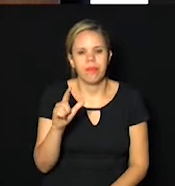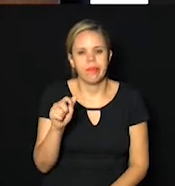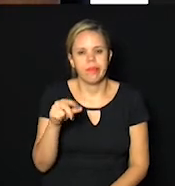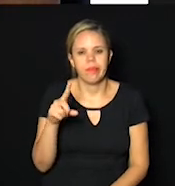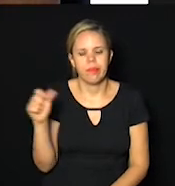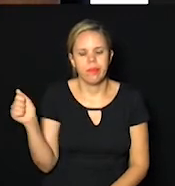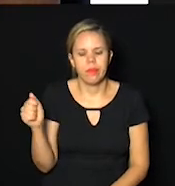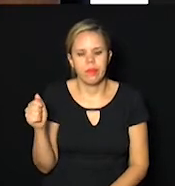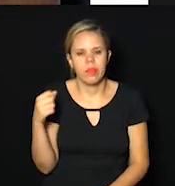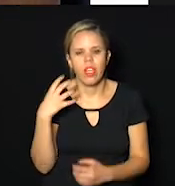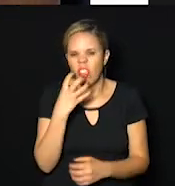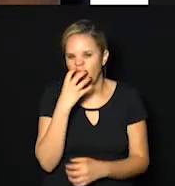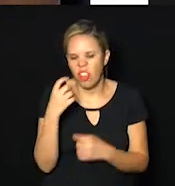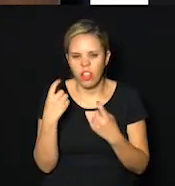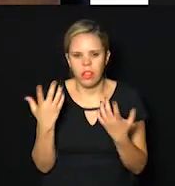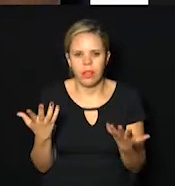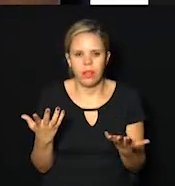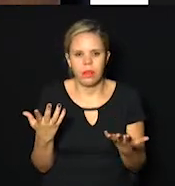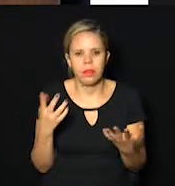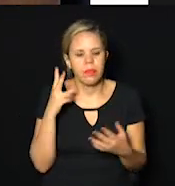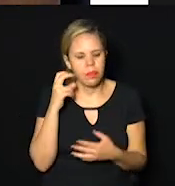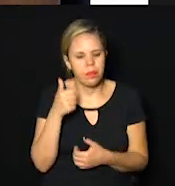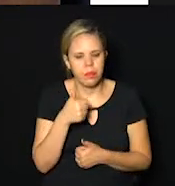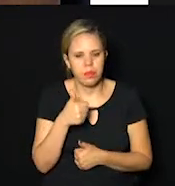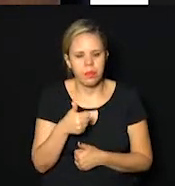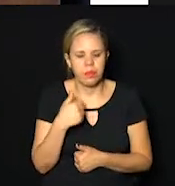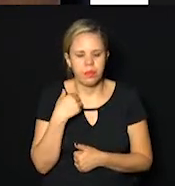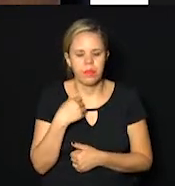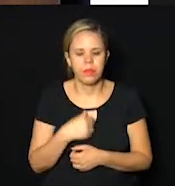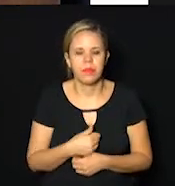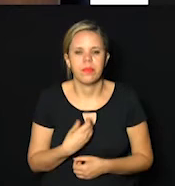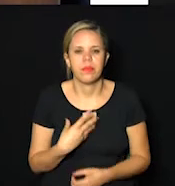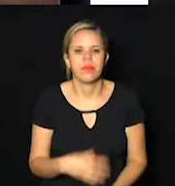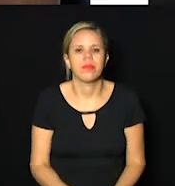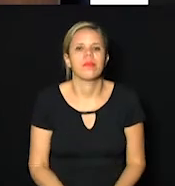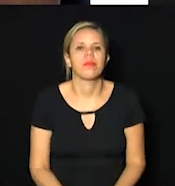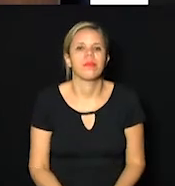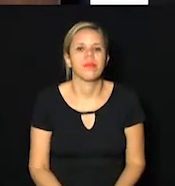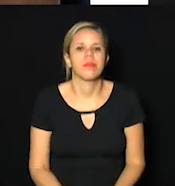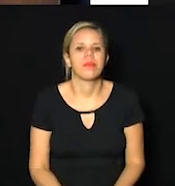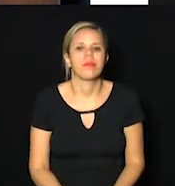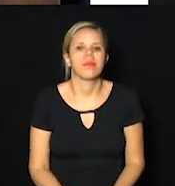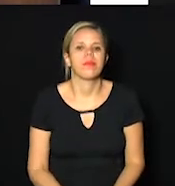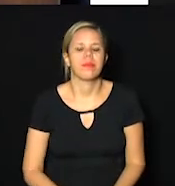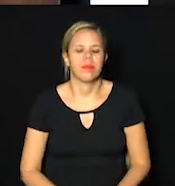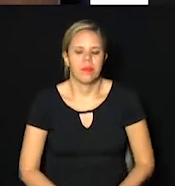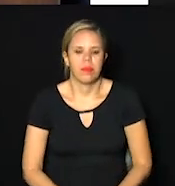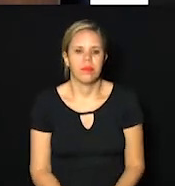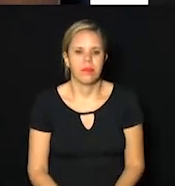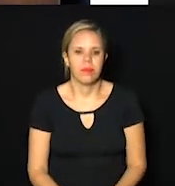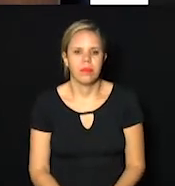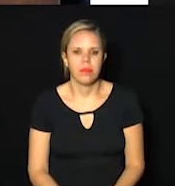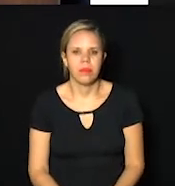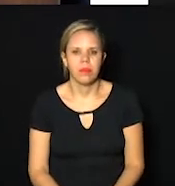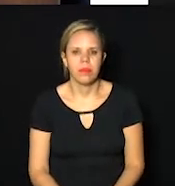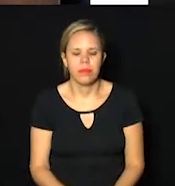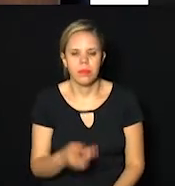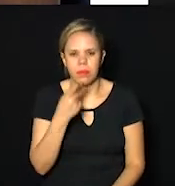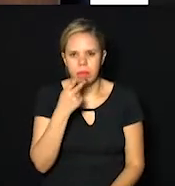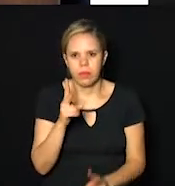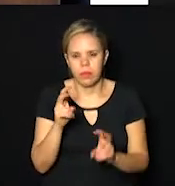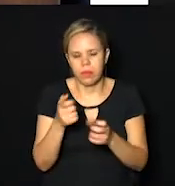se preocupe com o cachorrinho, dá para ouvir você bem. Tá bom, Yolanda, ele parou. Vamos falar um pouquinho de